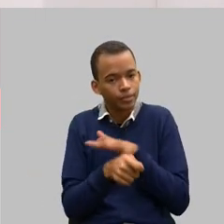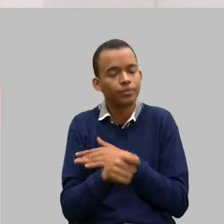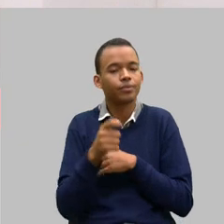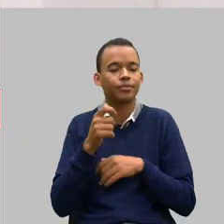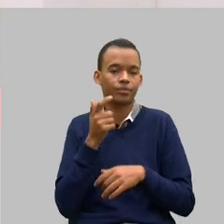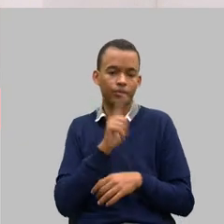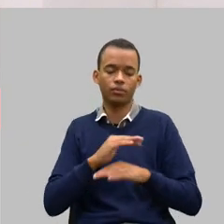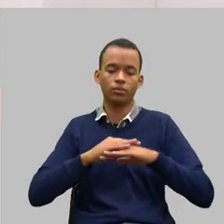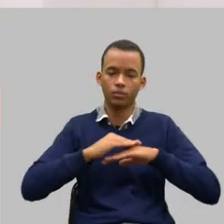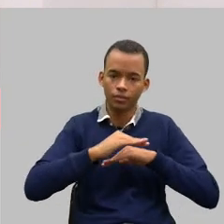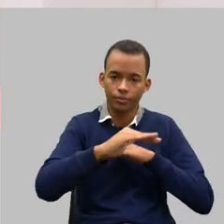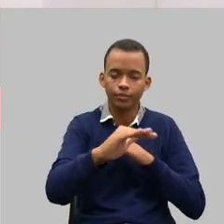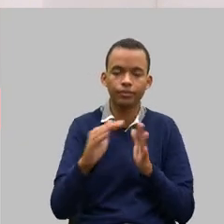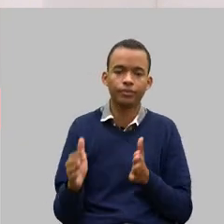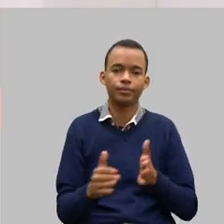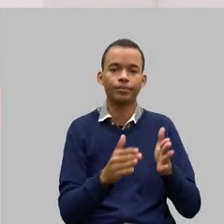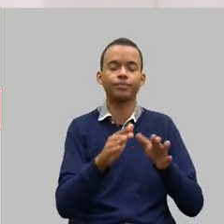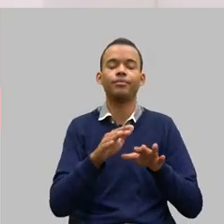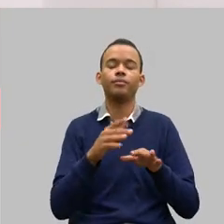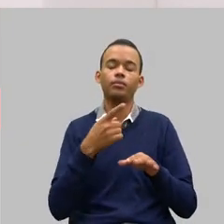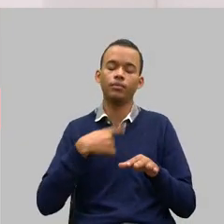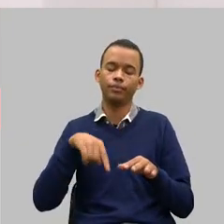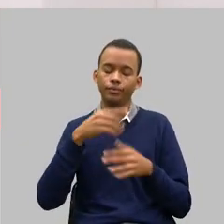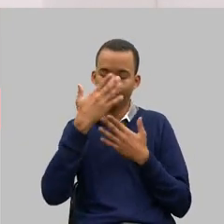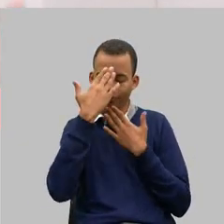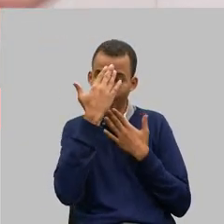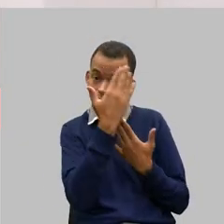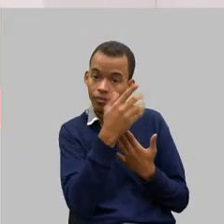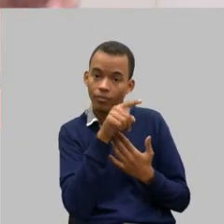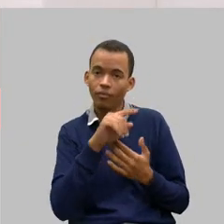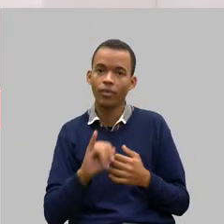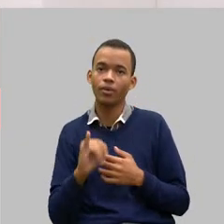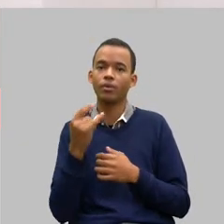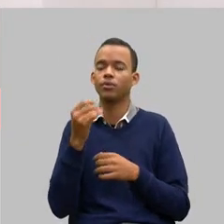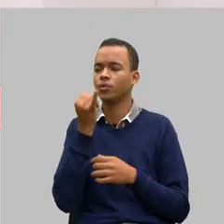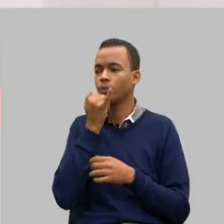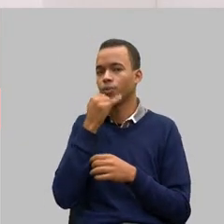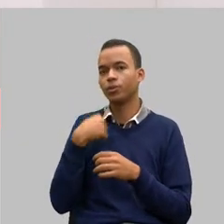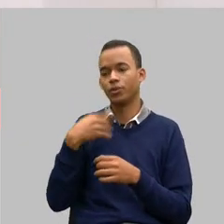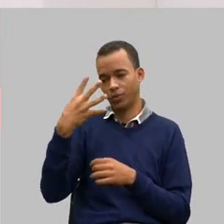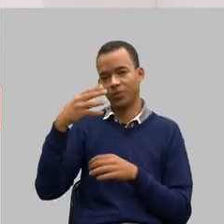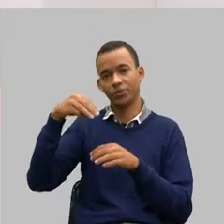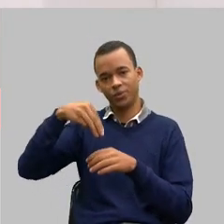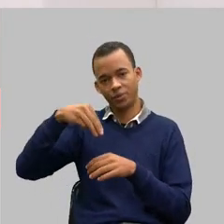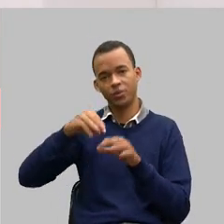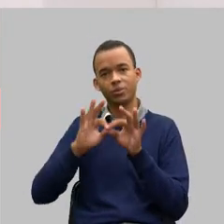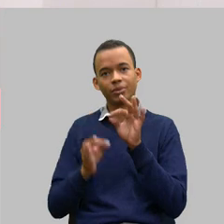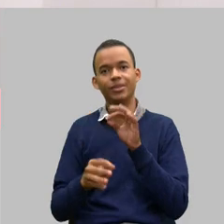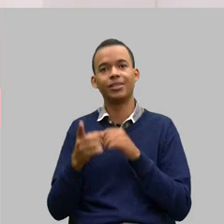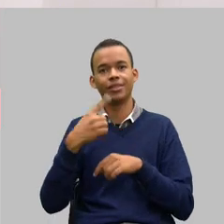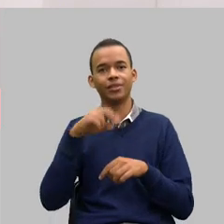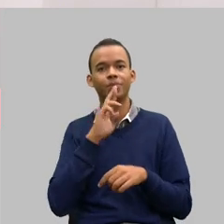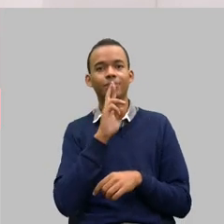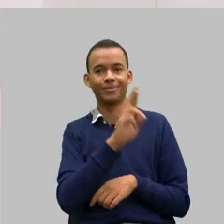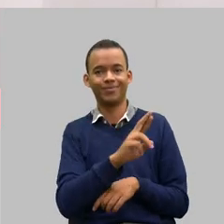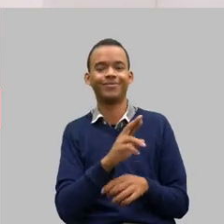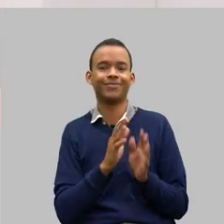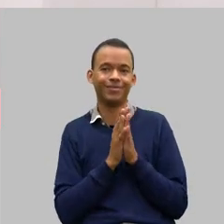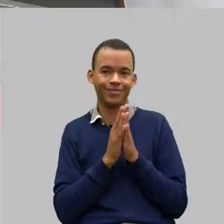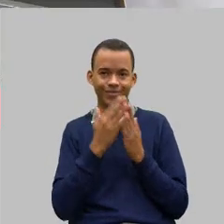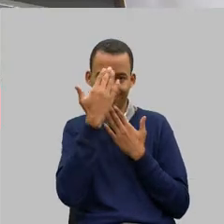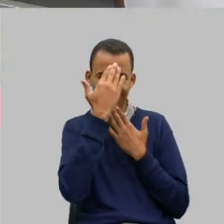agradecendo já a oportunidade Deputado Thiago cota ocupei 4 minutos e meio daqui a pouco eu faço a tréplica aí